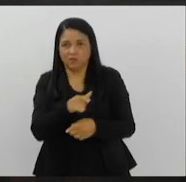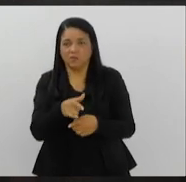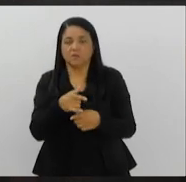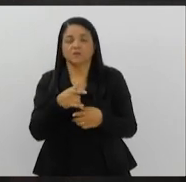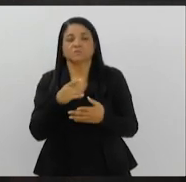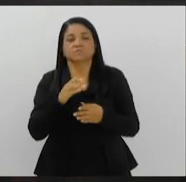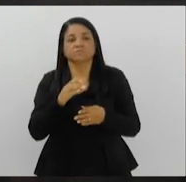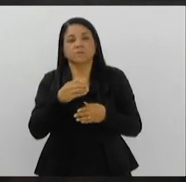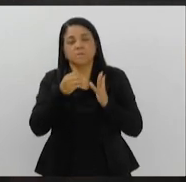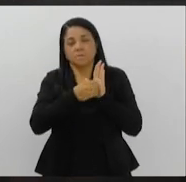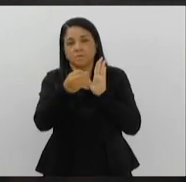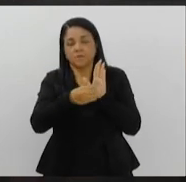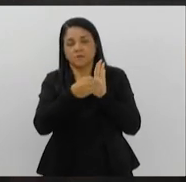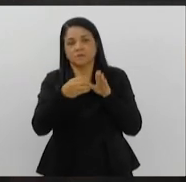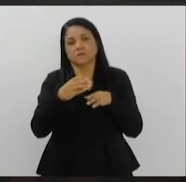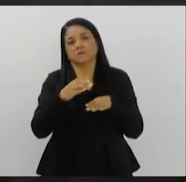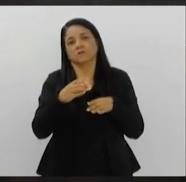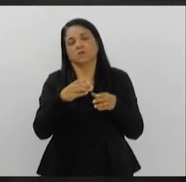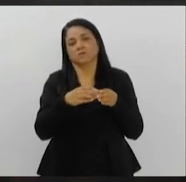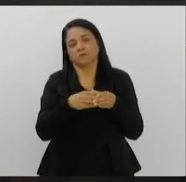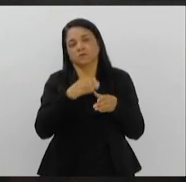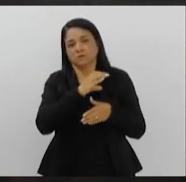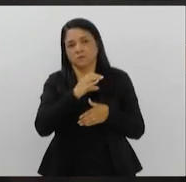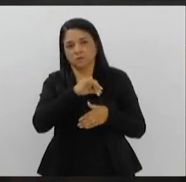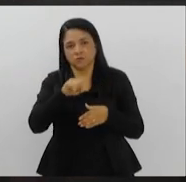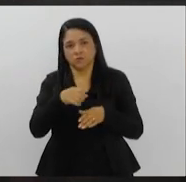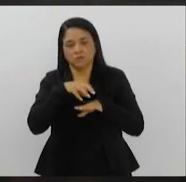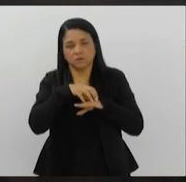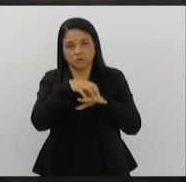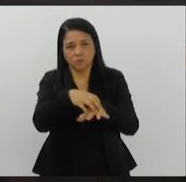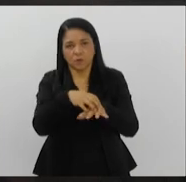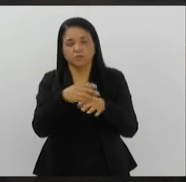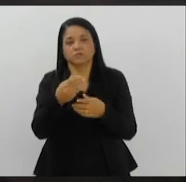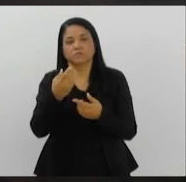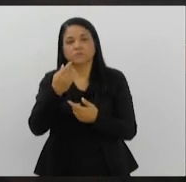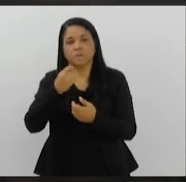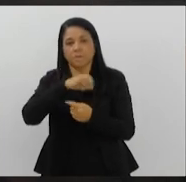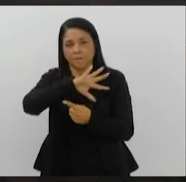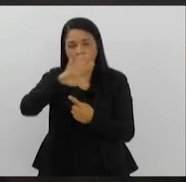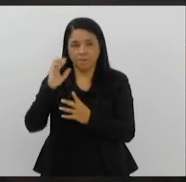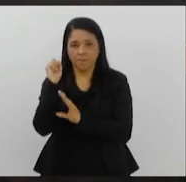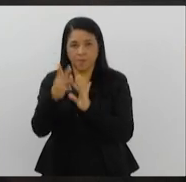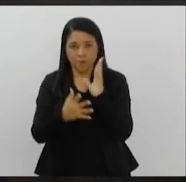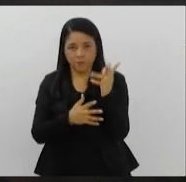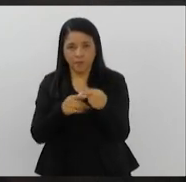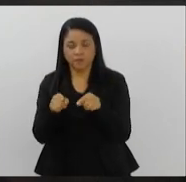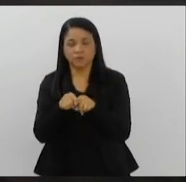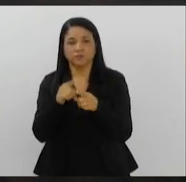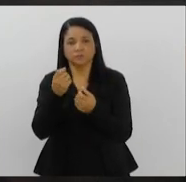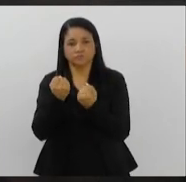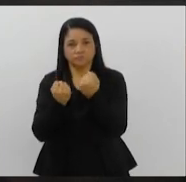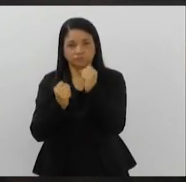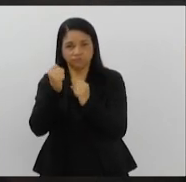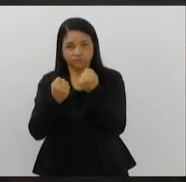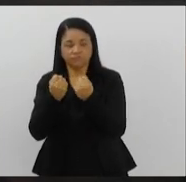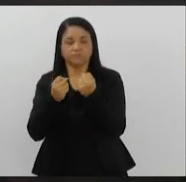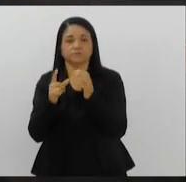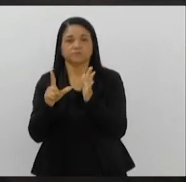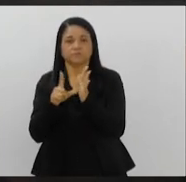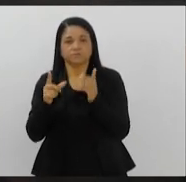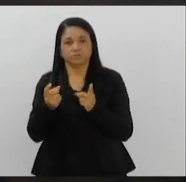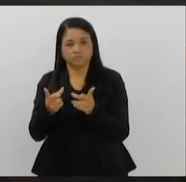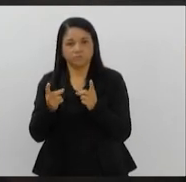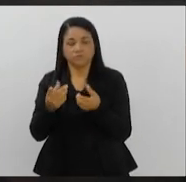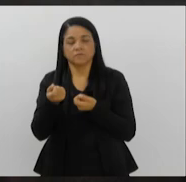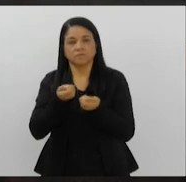Constituição e Justiça, Transporte, Defesa do Meio Ambiente, Economia, Indústria e Comércio, Orçamento, Fiscalização